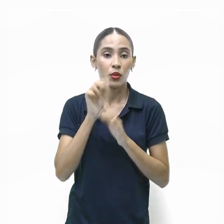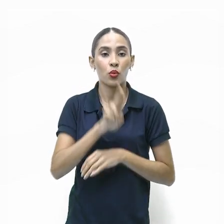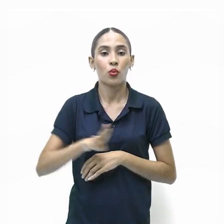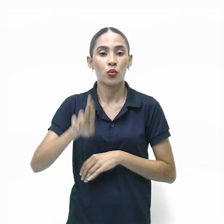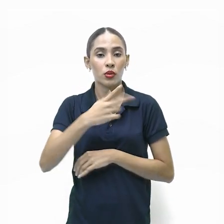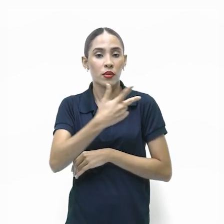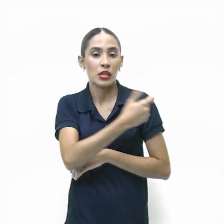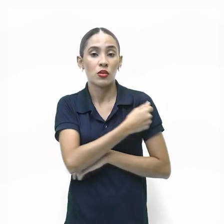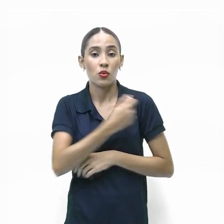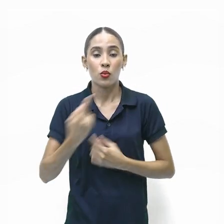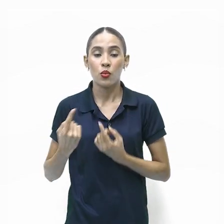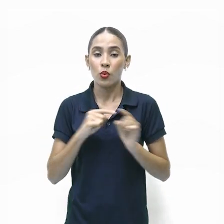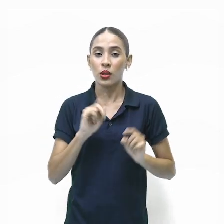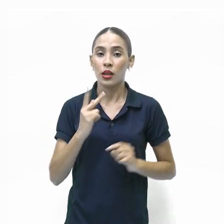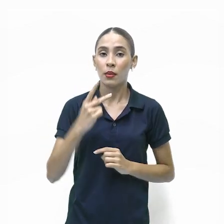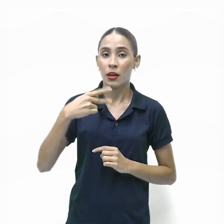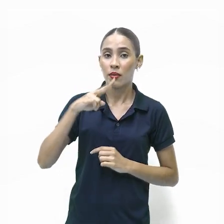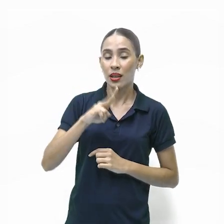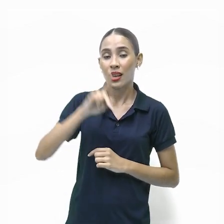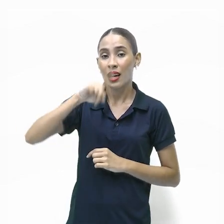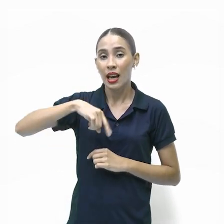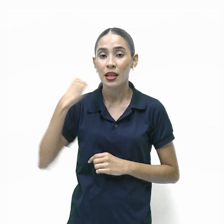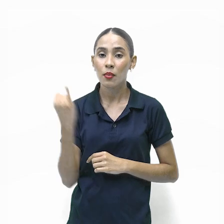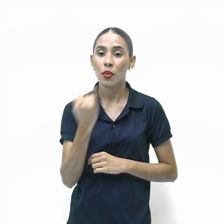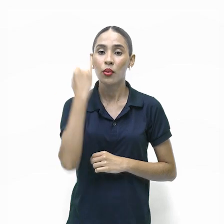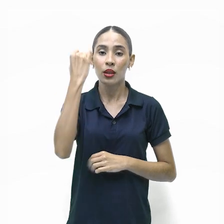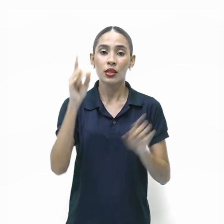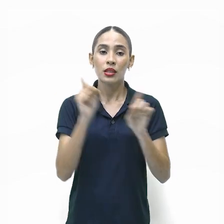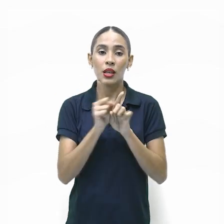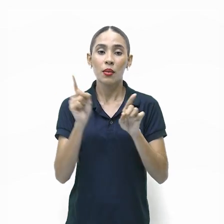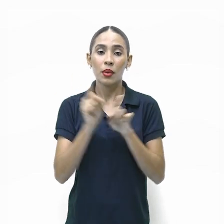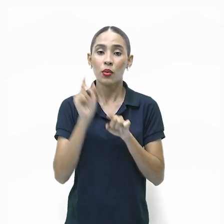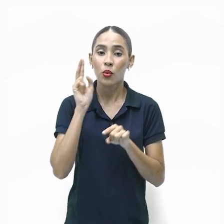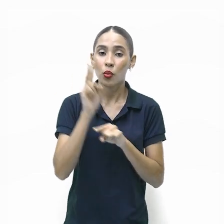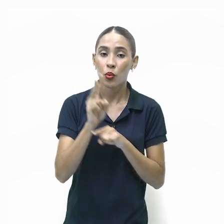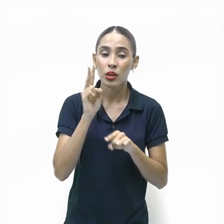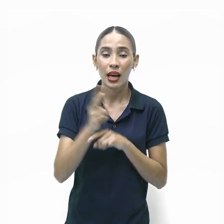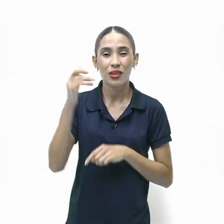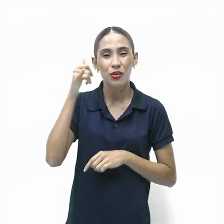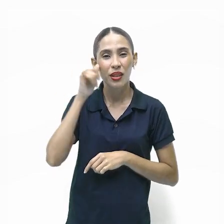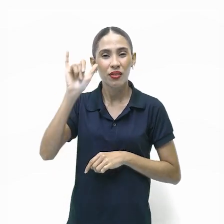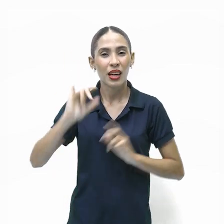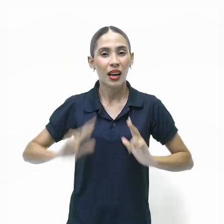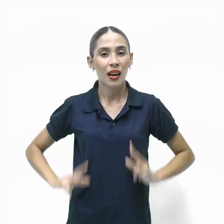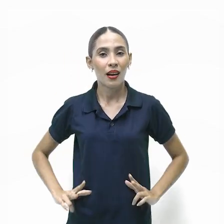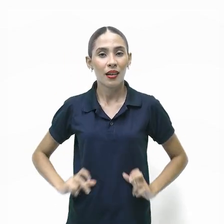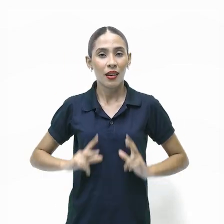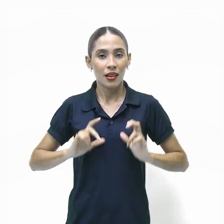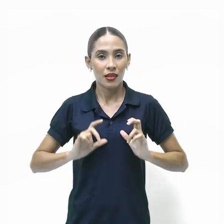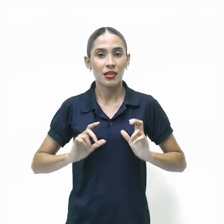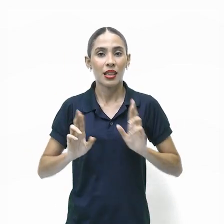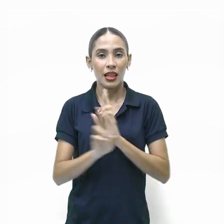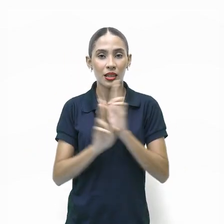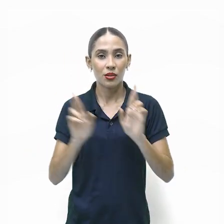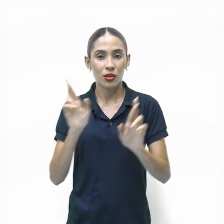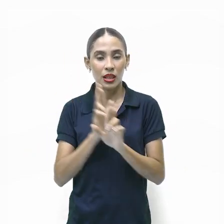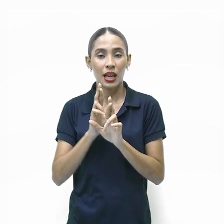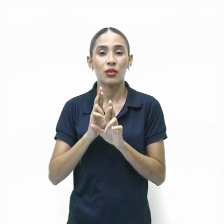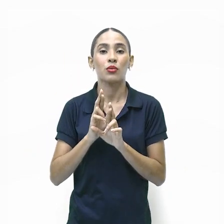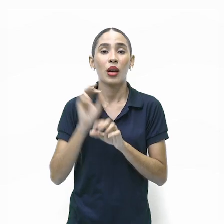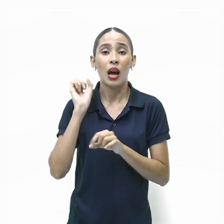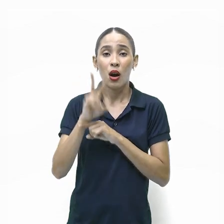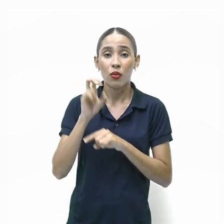vacinação contra o HPV, é, portanto, essencial para a prevenção dos cânceres relacionados a esse vírus e outras